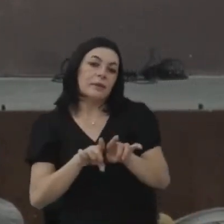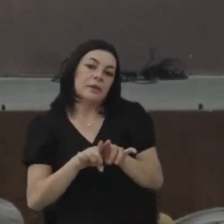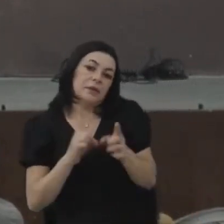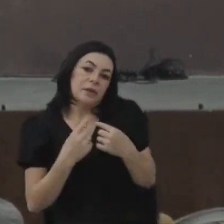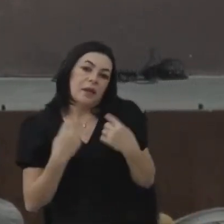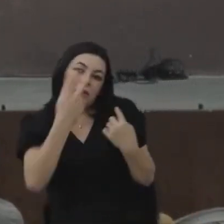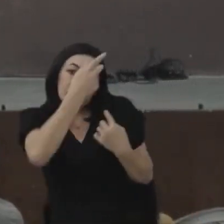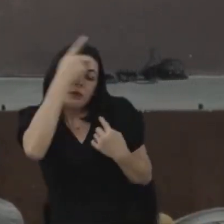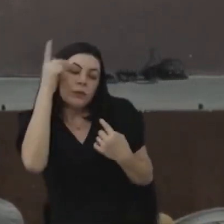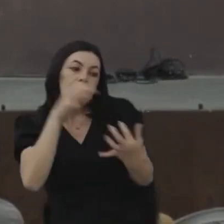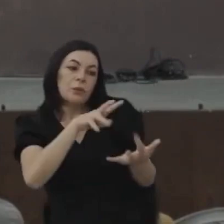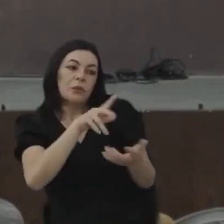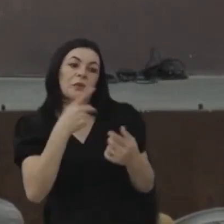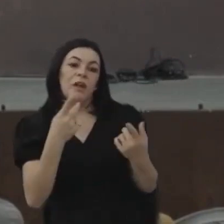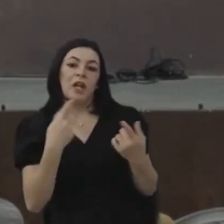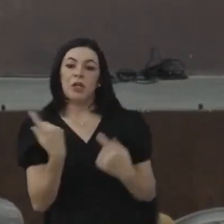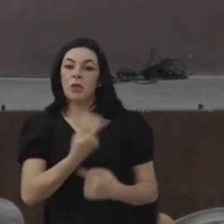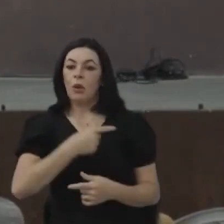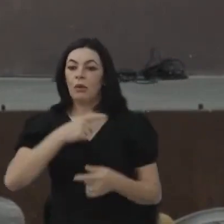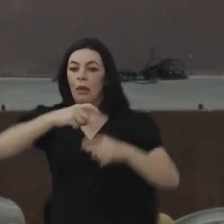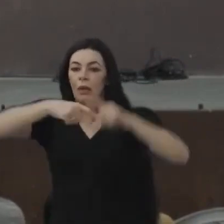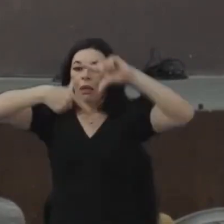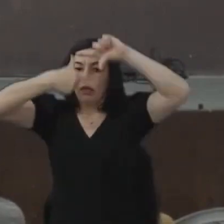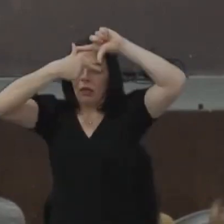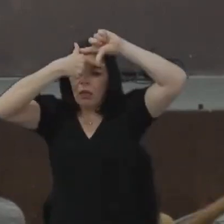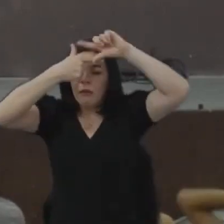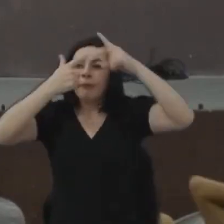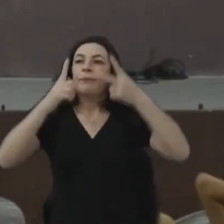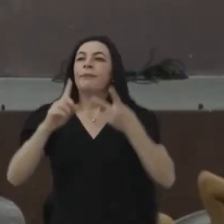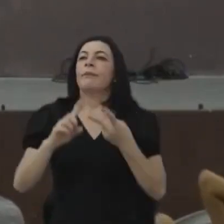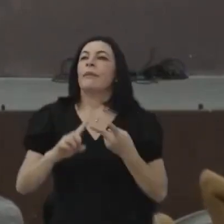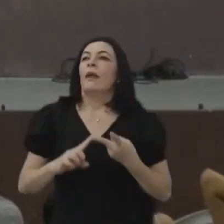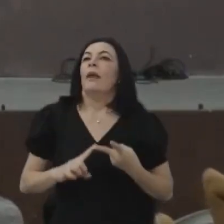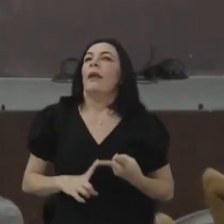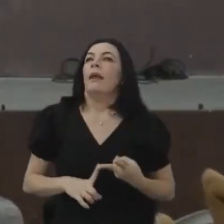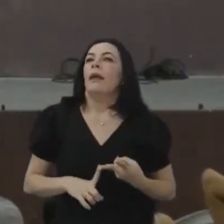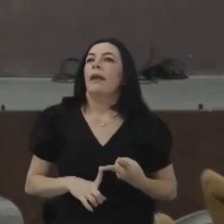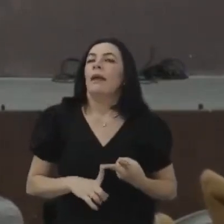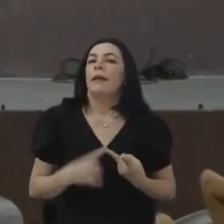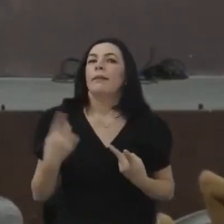como pessoas atrasadas, pessoas